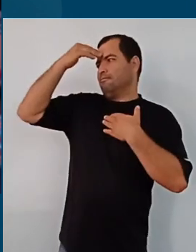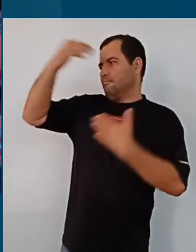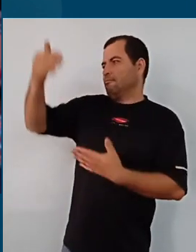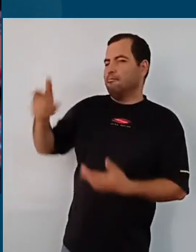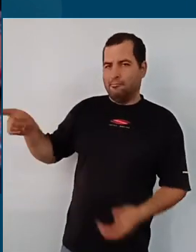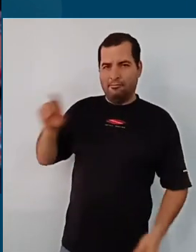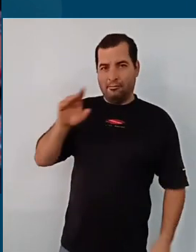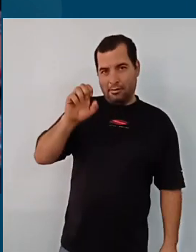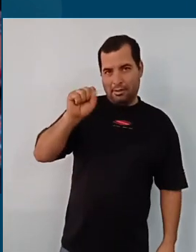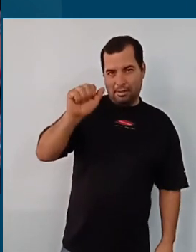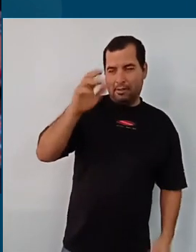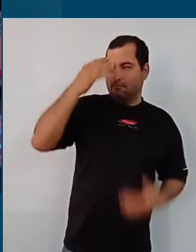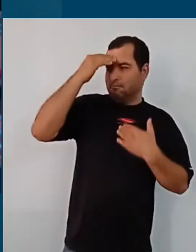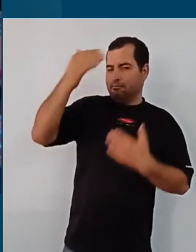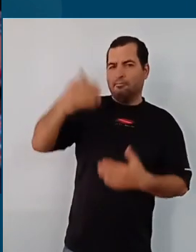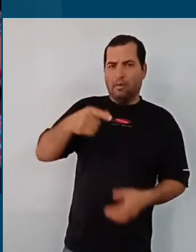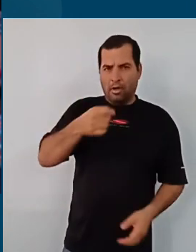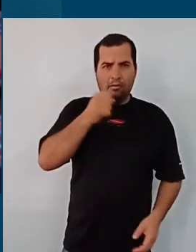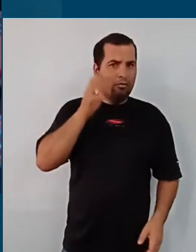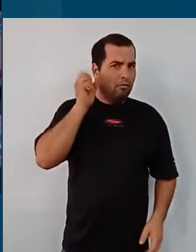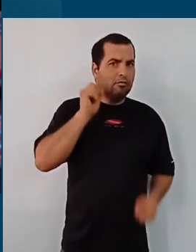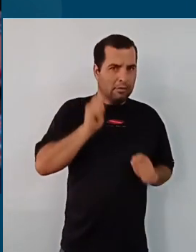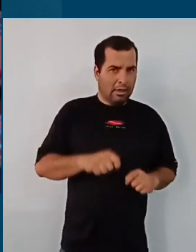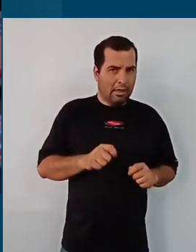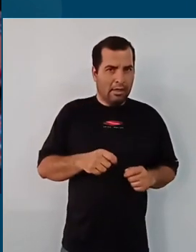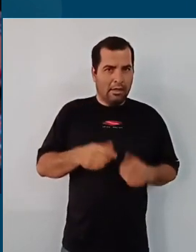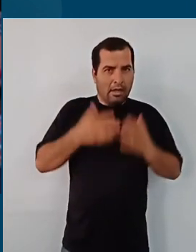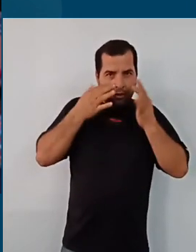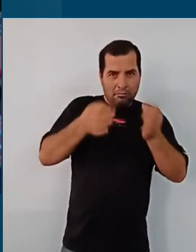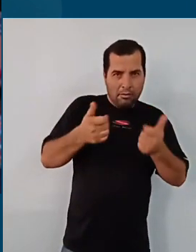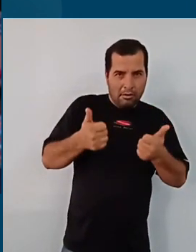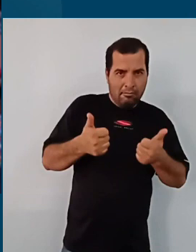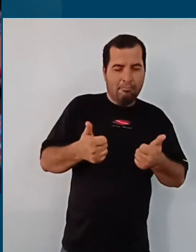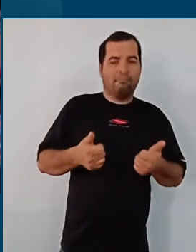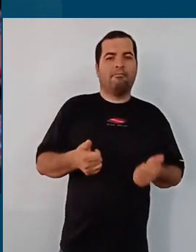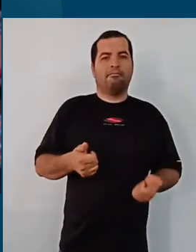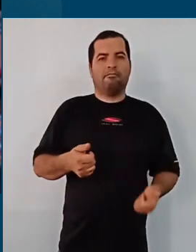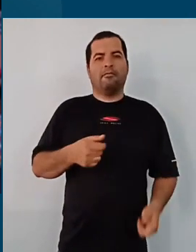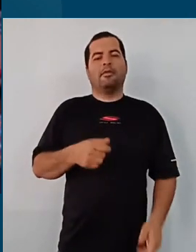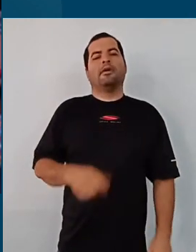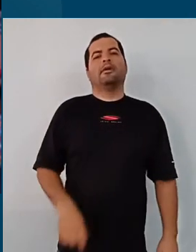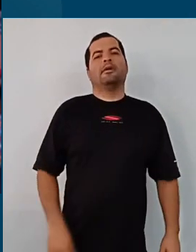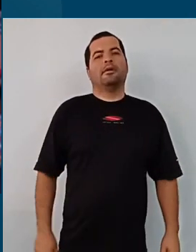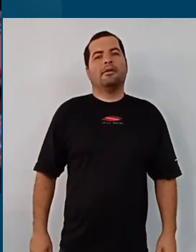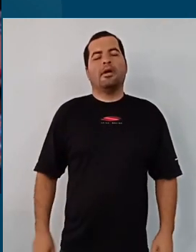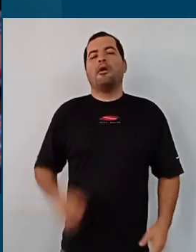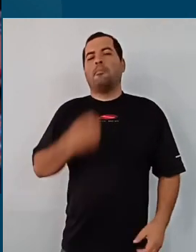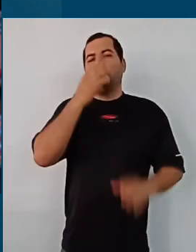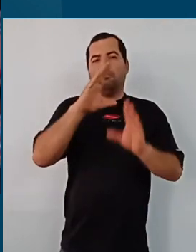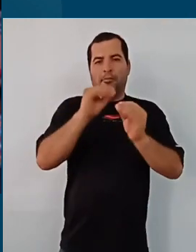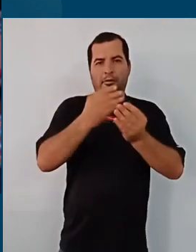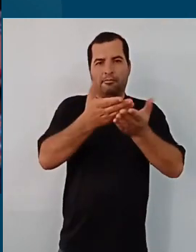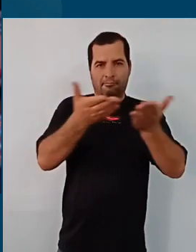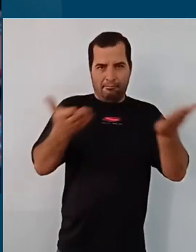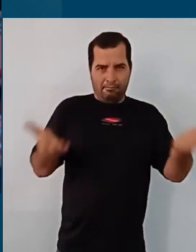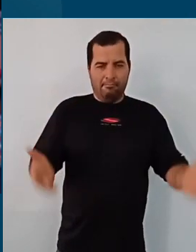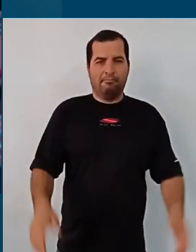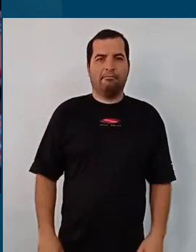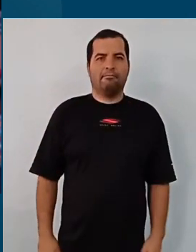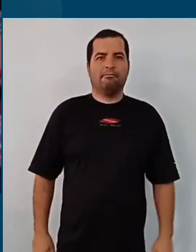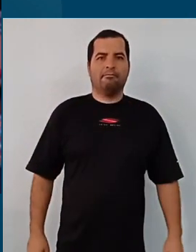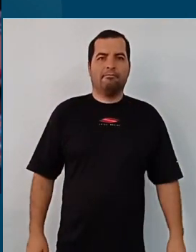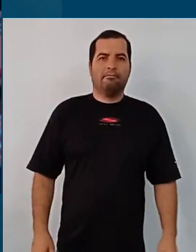Obrigada, César. Vocês estão me ouvindo? Ativei o som aqui. Então, boa noite para todos